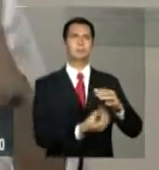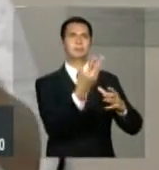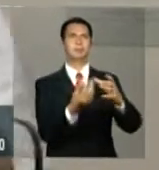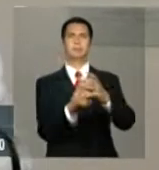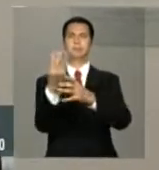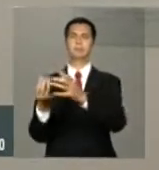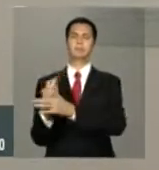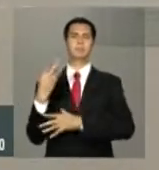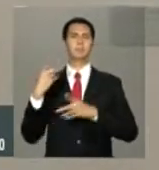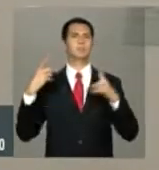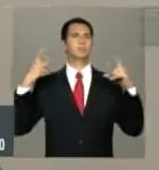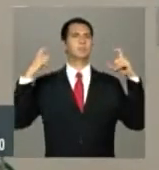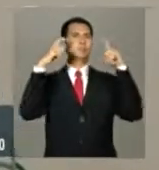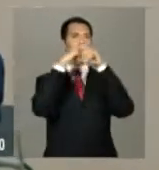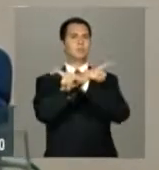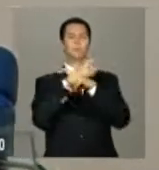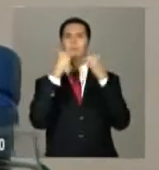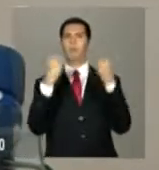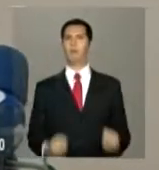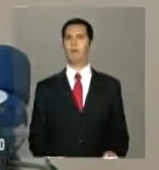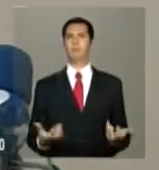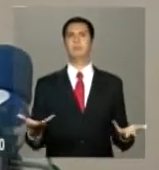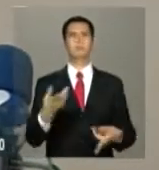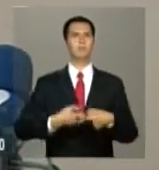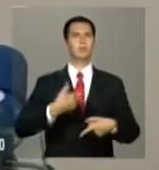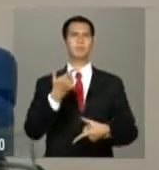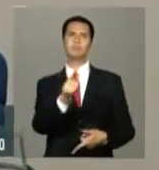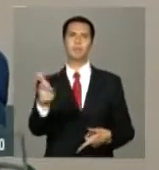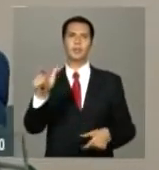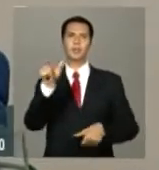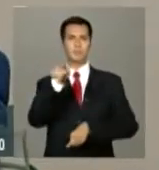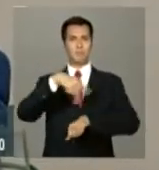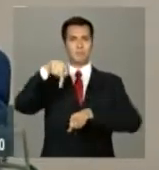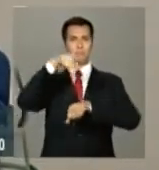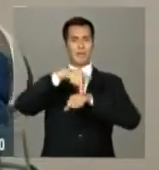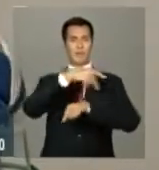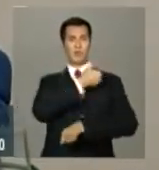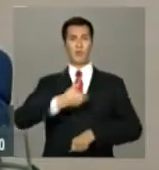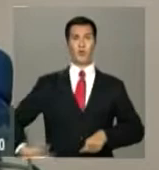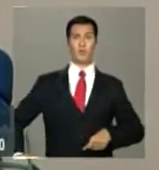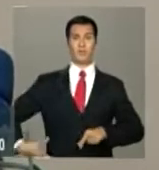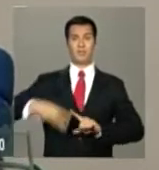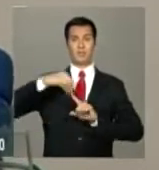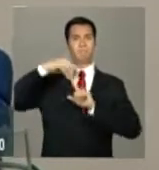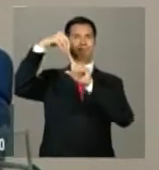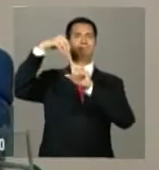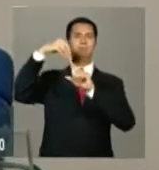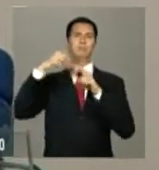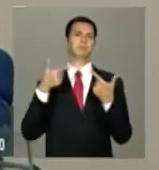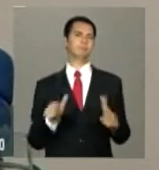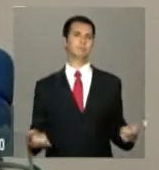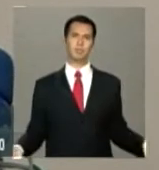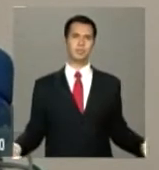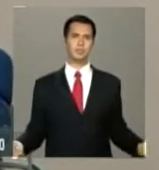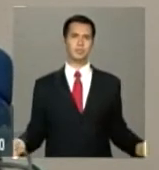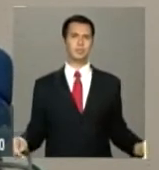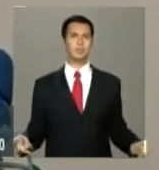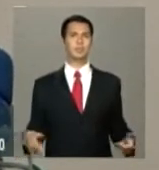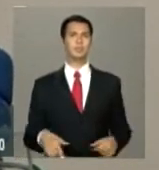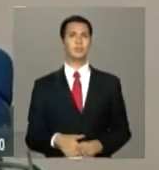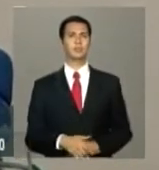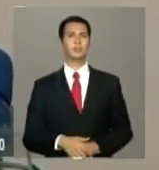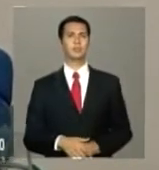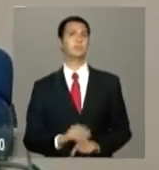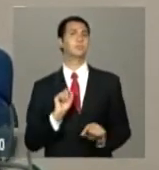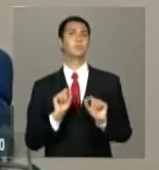Quando você não tem um Estado por trás de uma moeda, qual é o problema? Quem